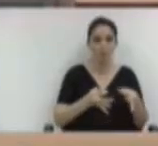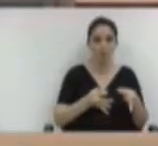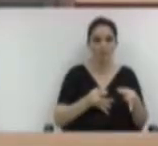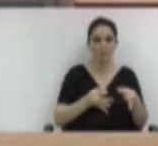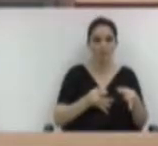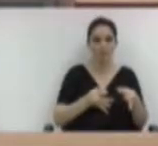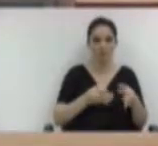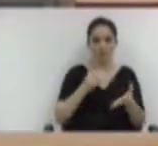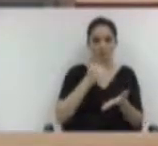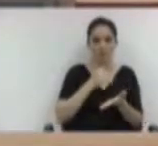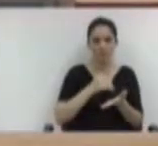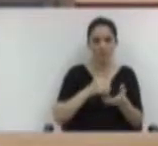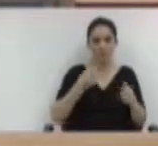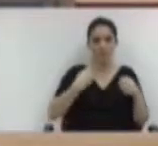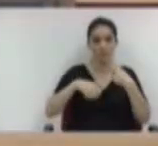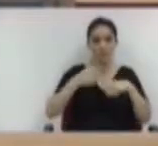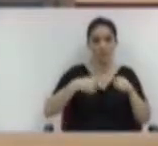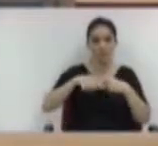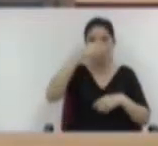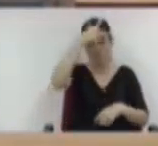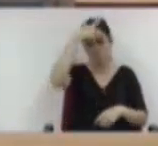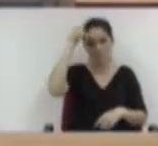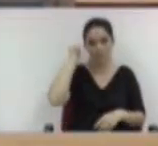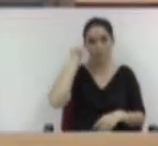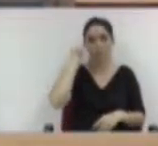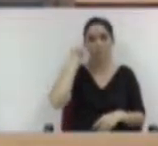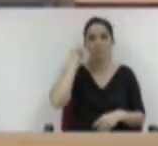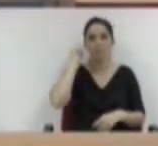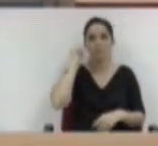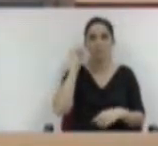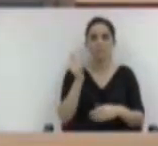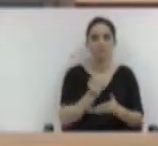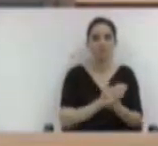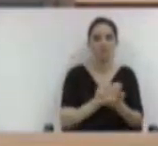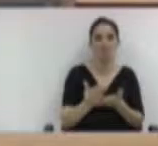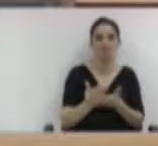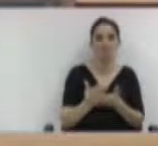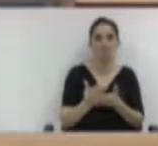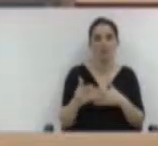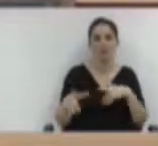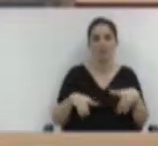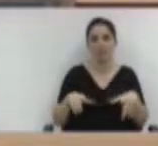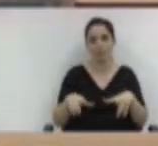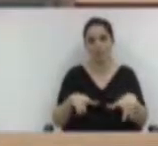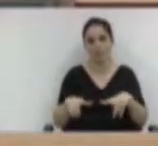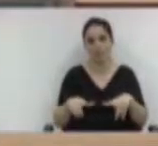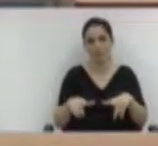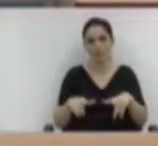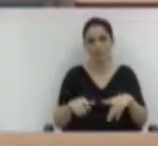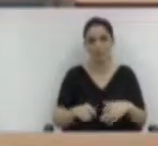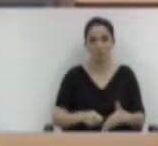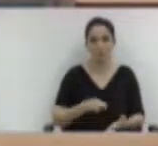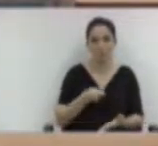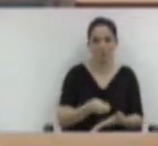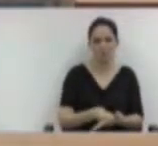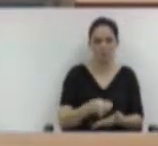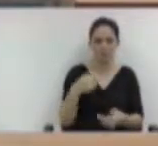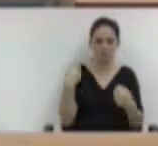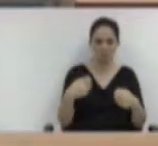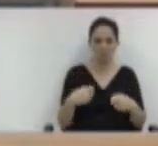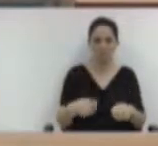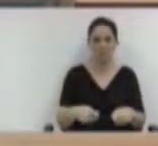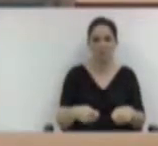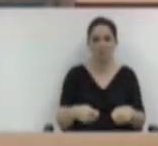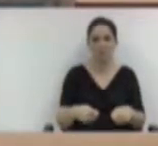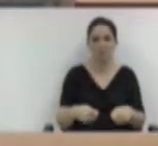Prefeitura Municipal de Limeira, cria os cargos em comissão e as funções gratificadas necessárias